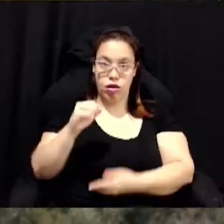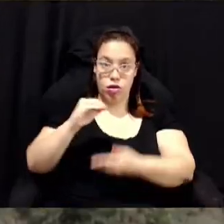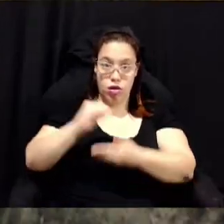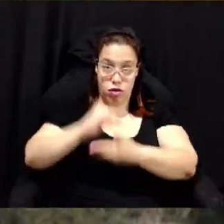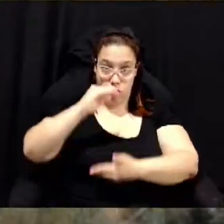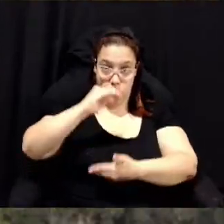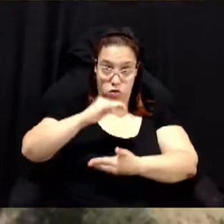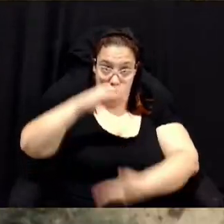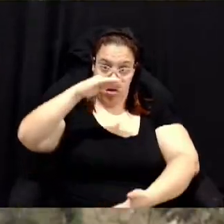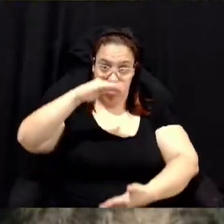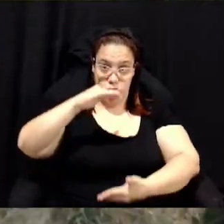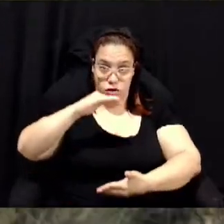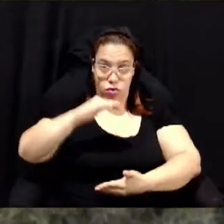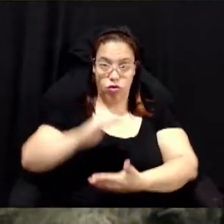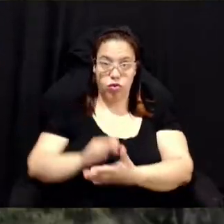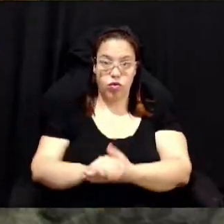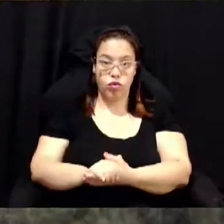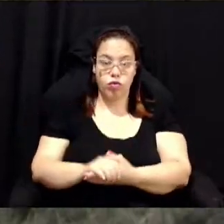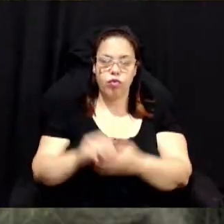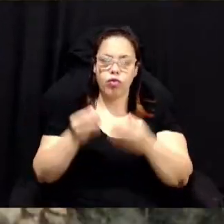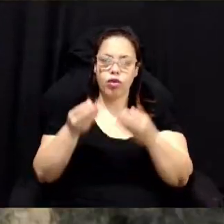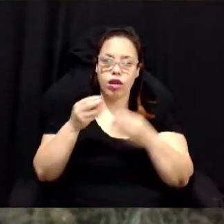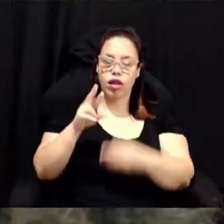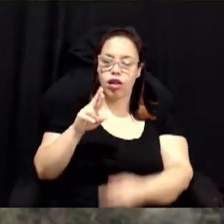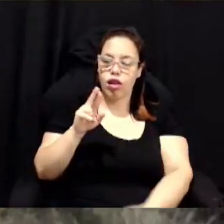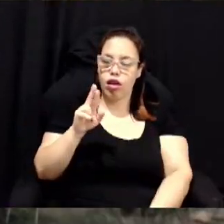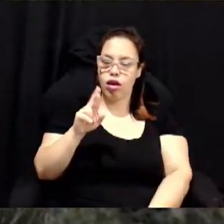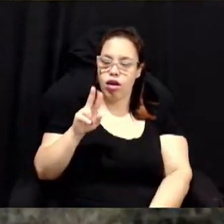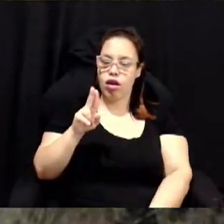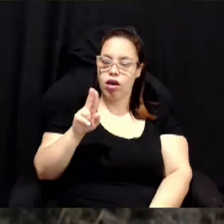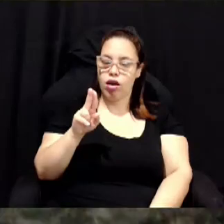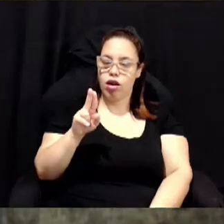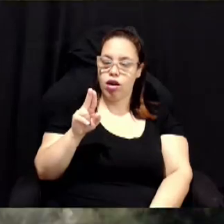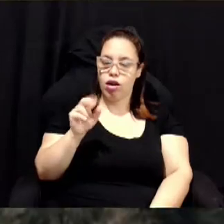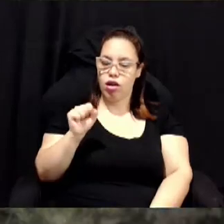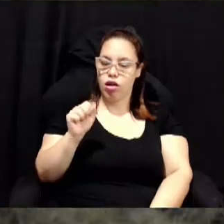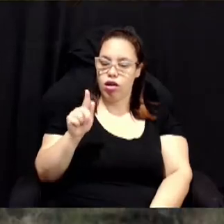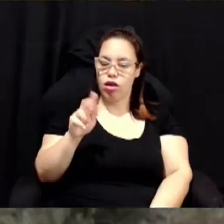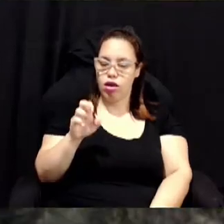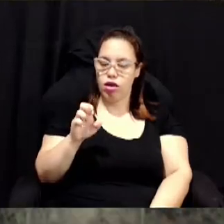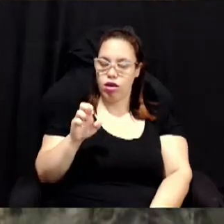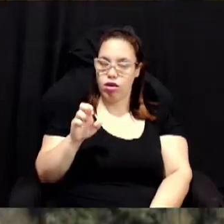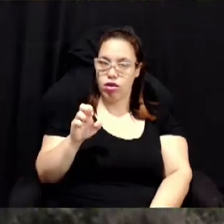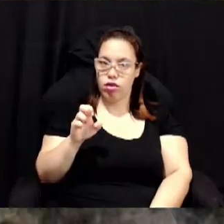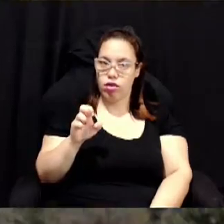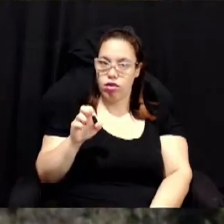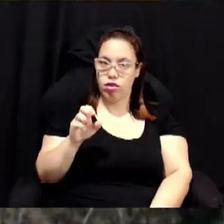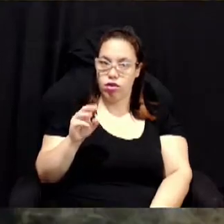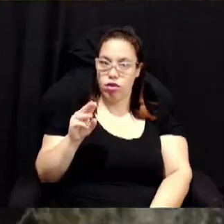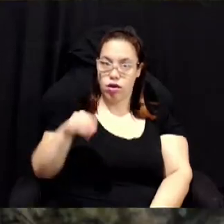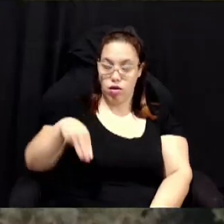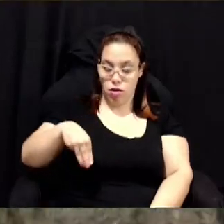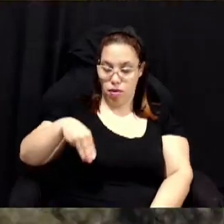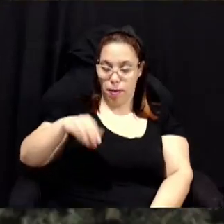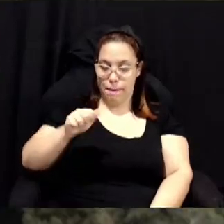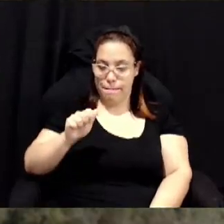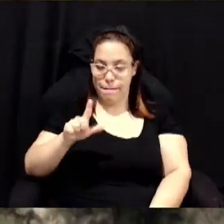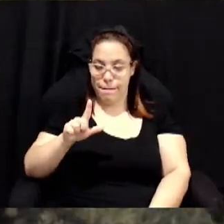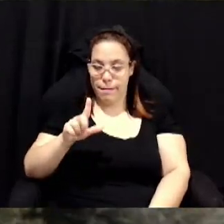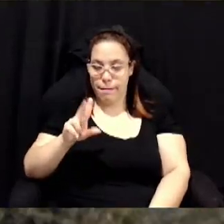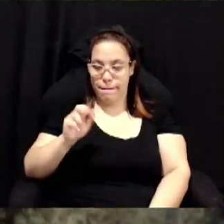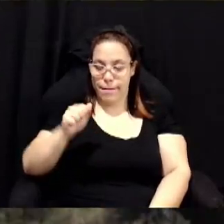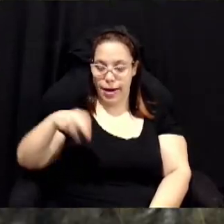porte. Cães como o husky siberiano, malamute do Alasca, esses cães que seriam para ser de lugares frios, não